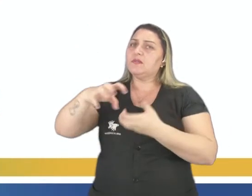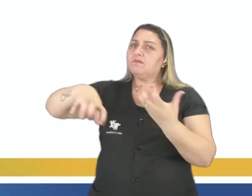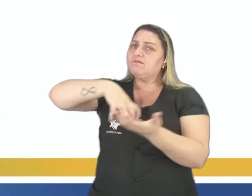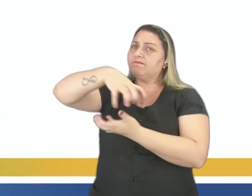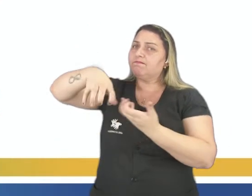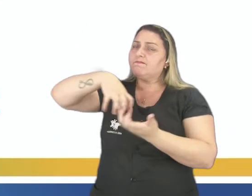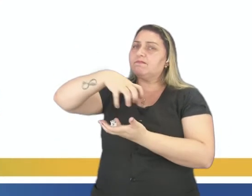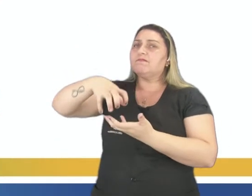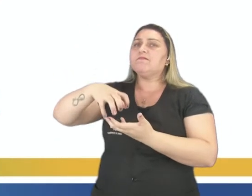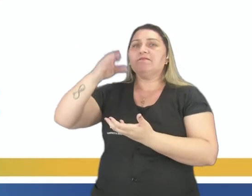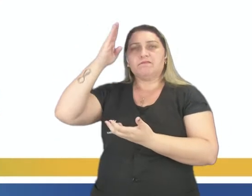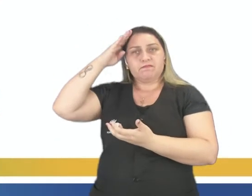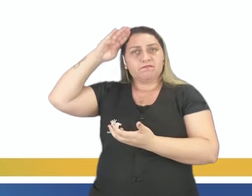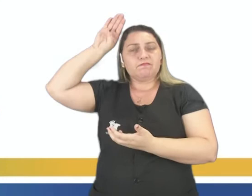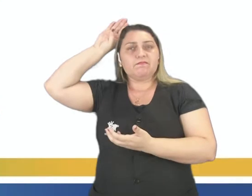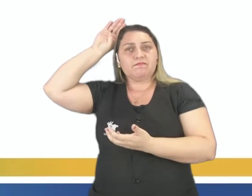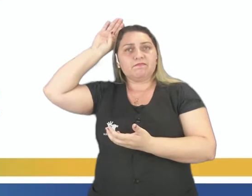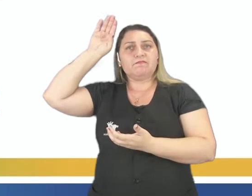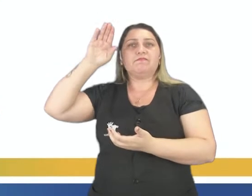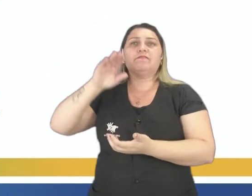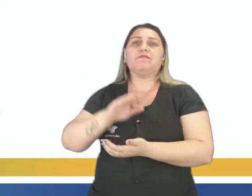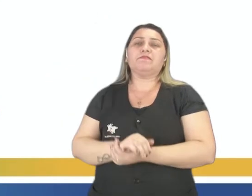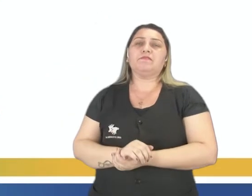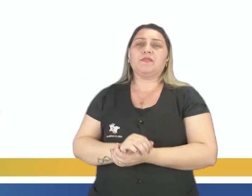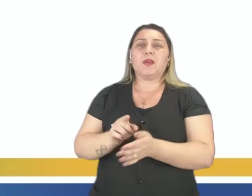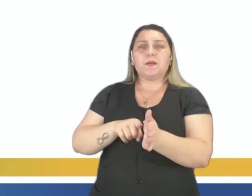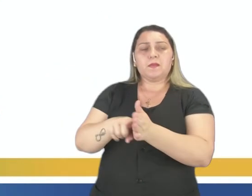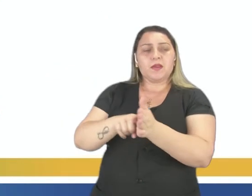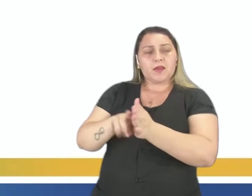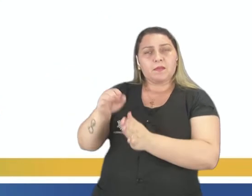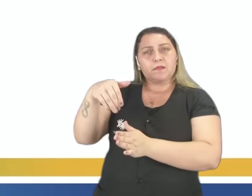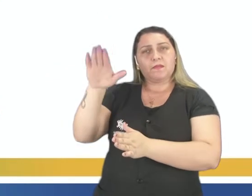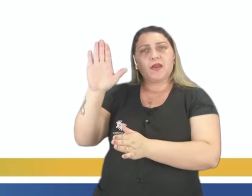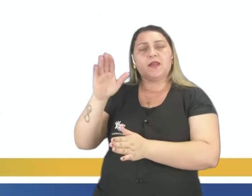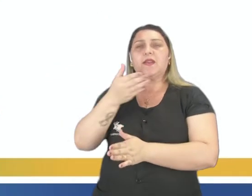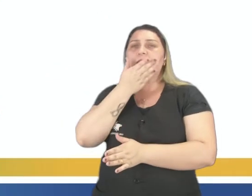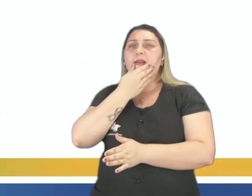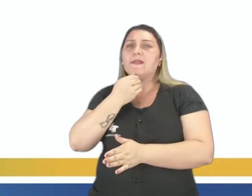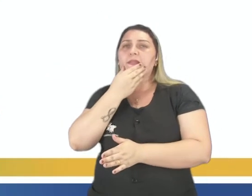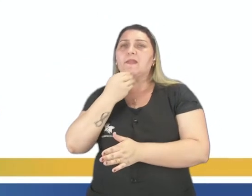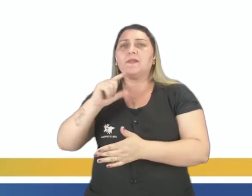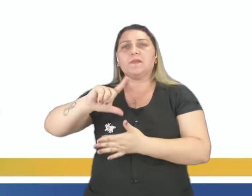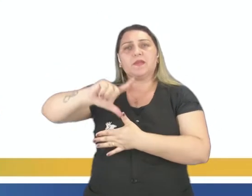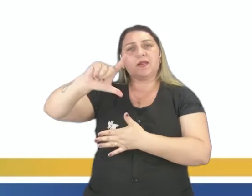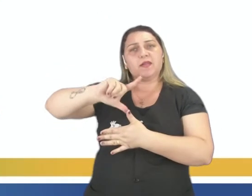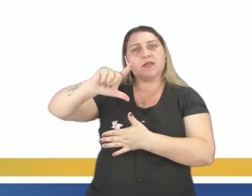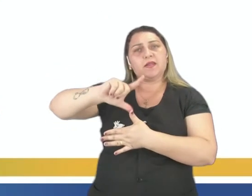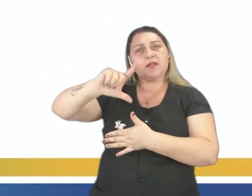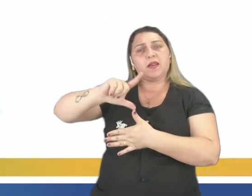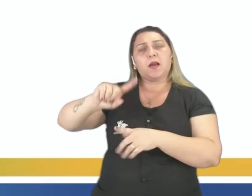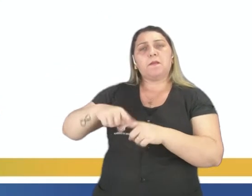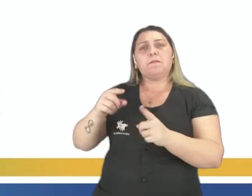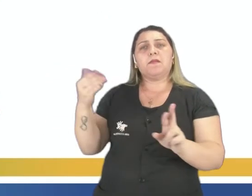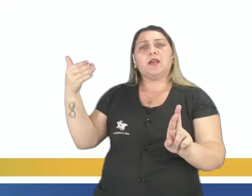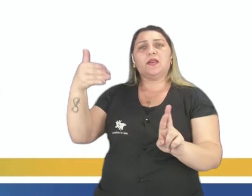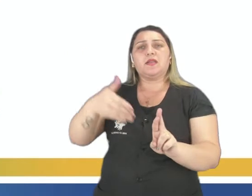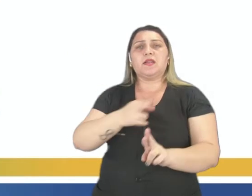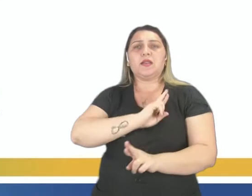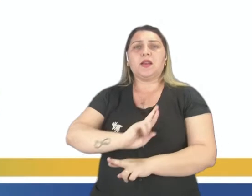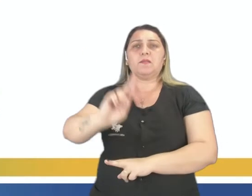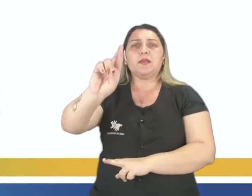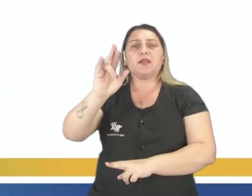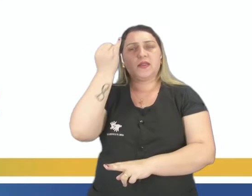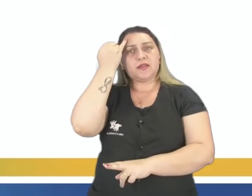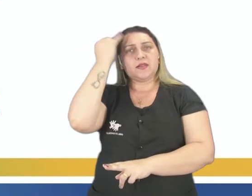revolução cubana, tá, pessoal? E aí vocês pesquisem um pouco mais sobre esse homem, né, da América Latina aí, mas que representa muito essas ideias